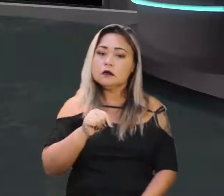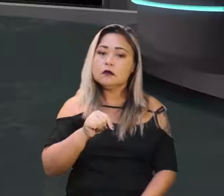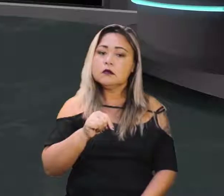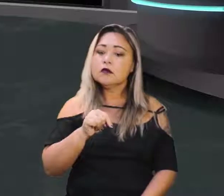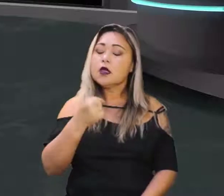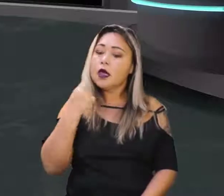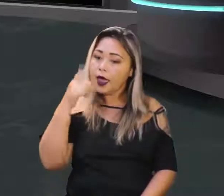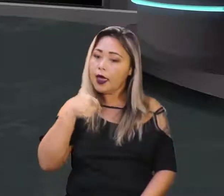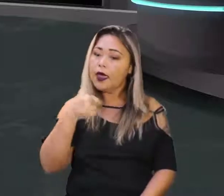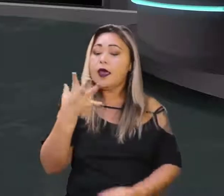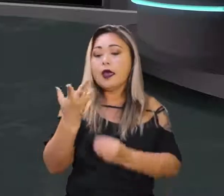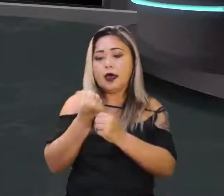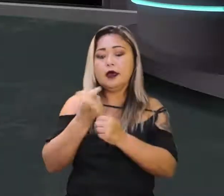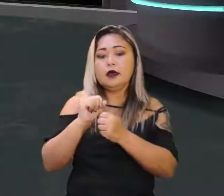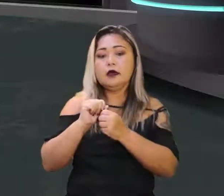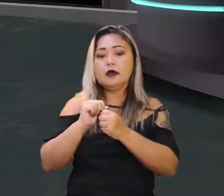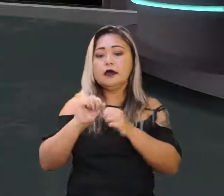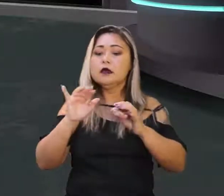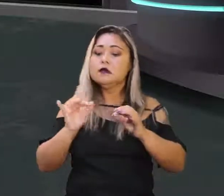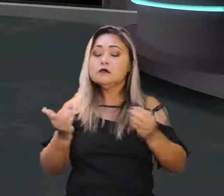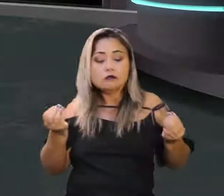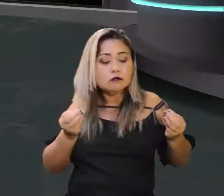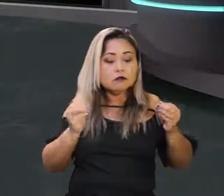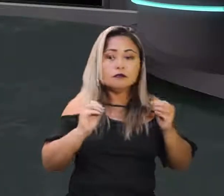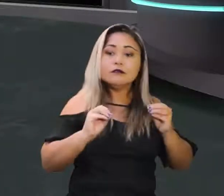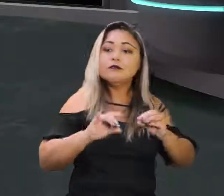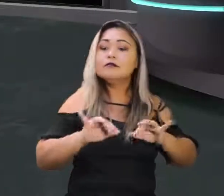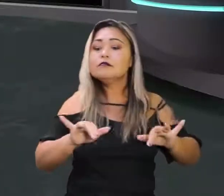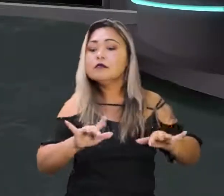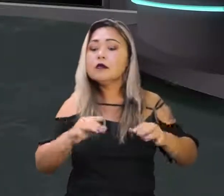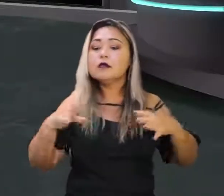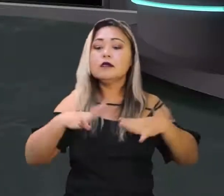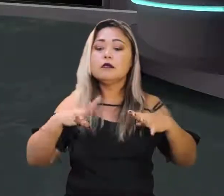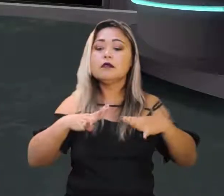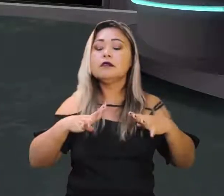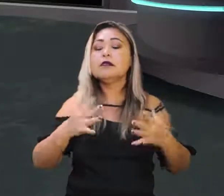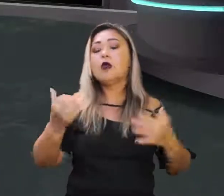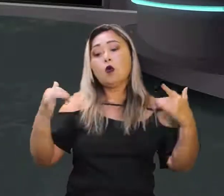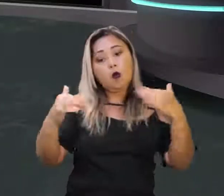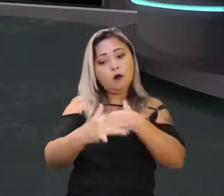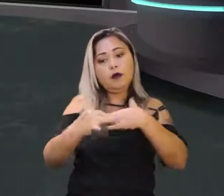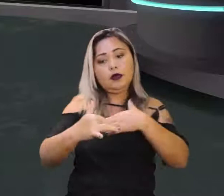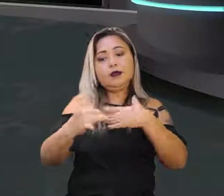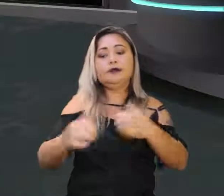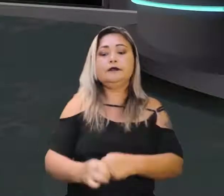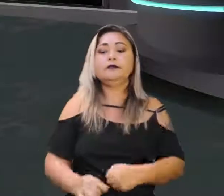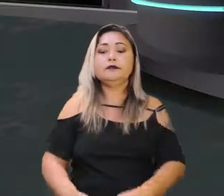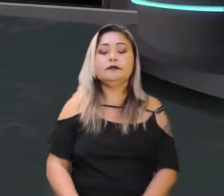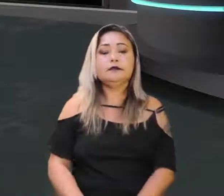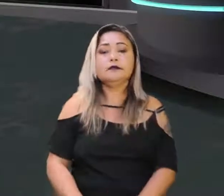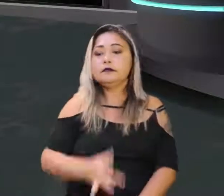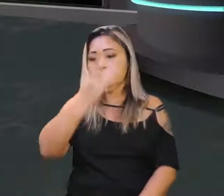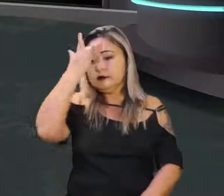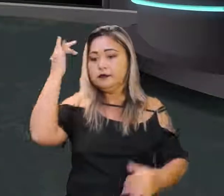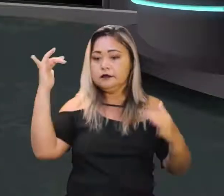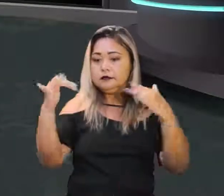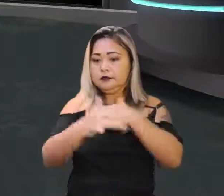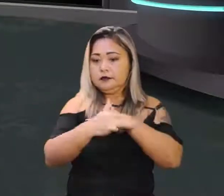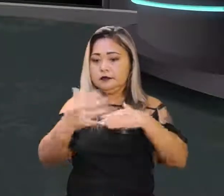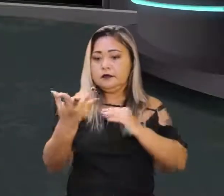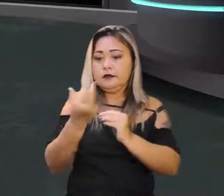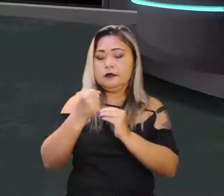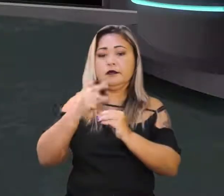esse tipo de intervenção na cidade, a intervenção urbana. Isso, então é arte de rua,